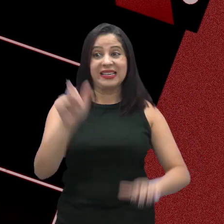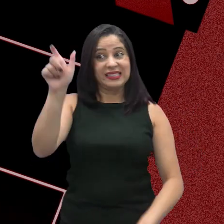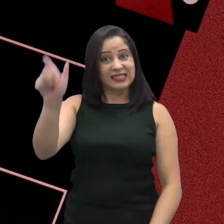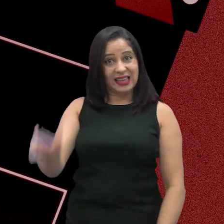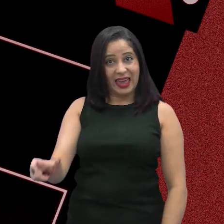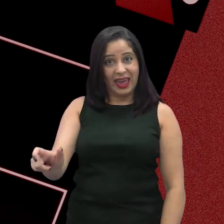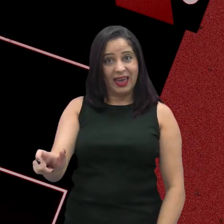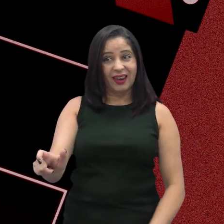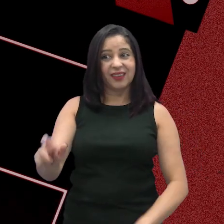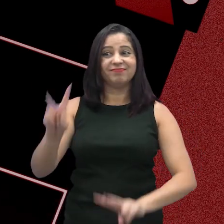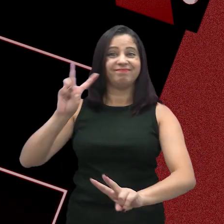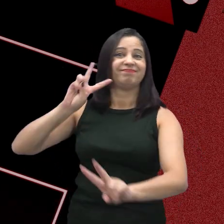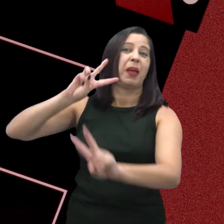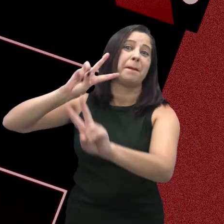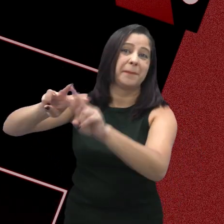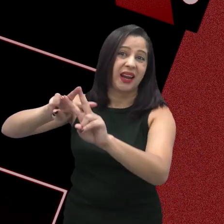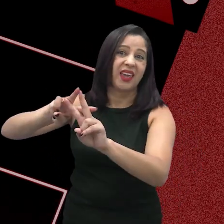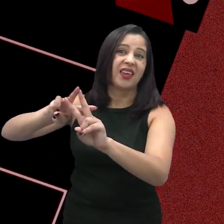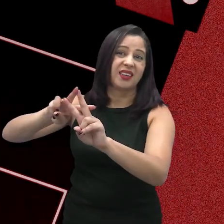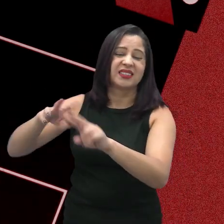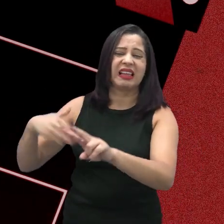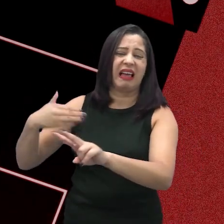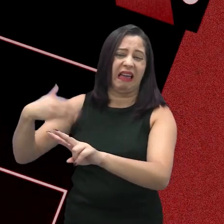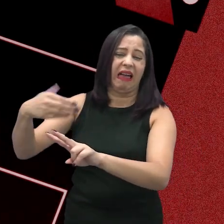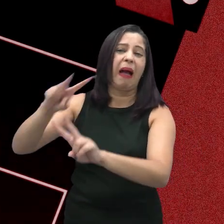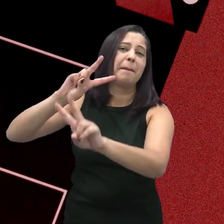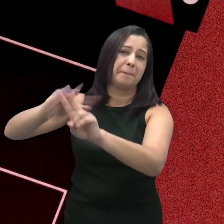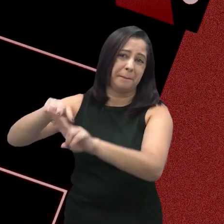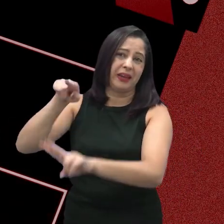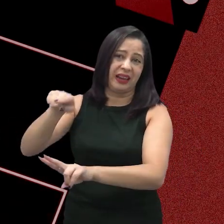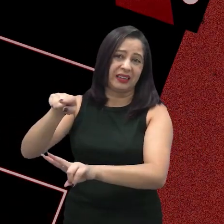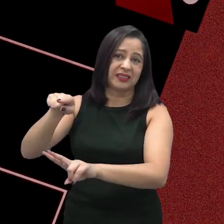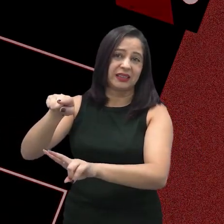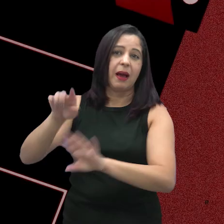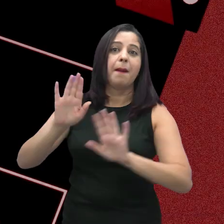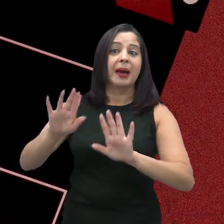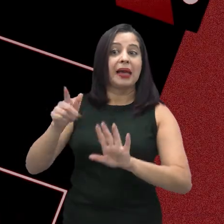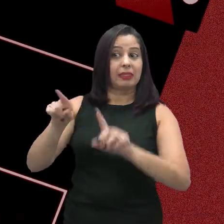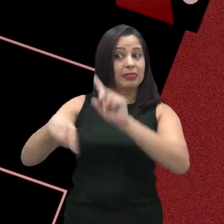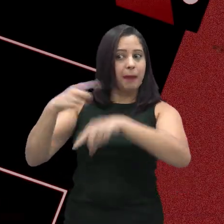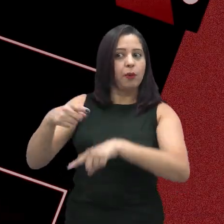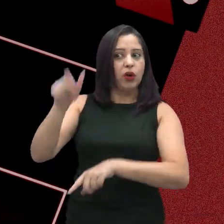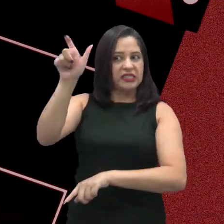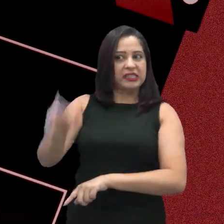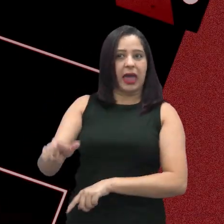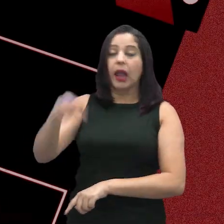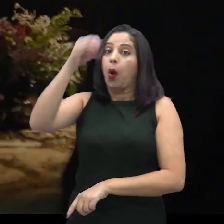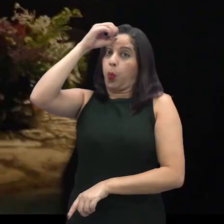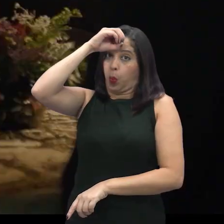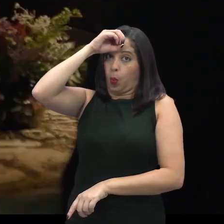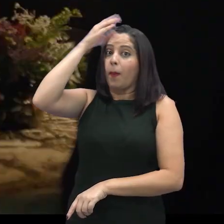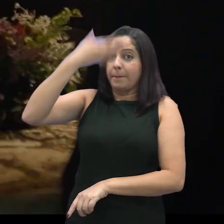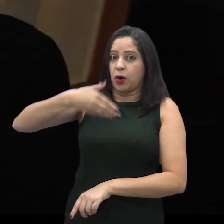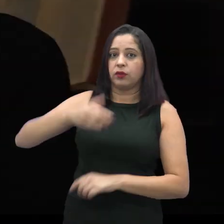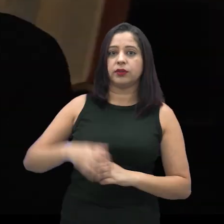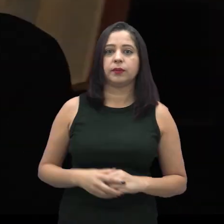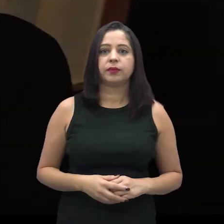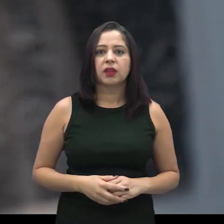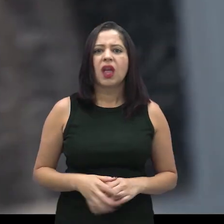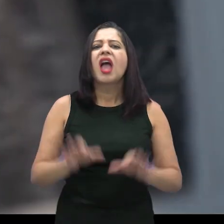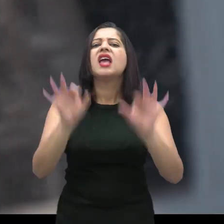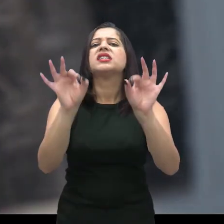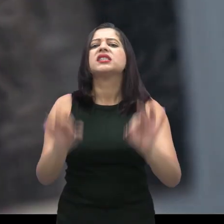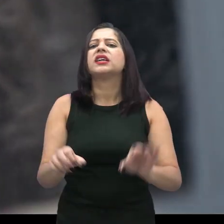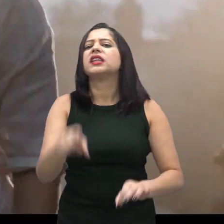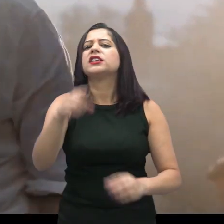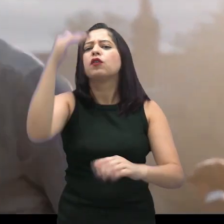foi presa e ficou detida ali por algum tempo, até que conseguem provar a inocência dela. Do you feel certain